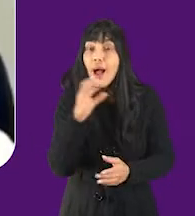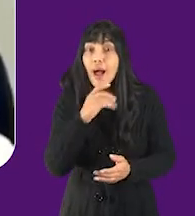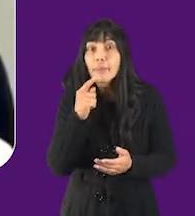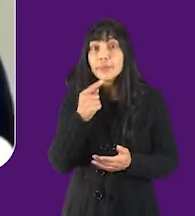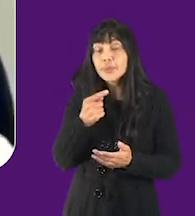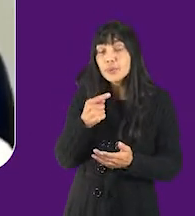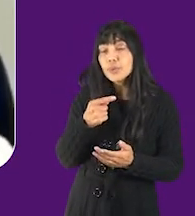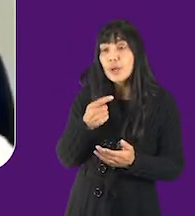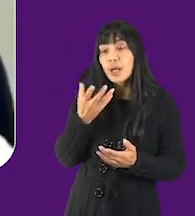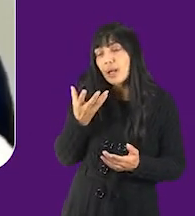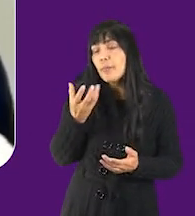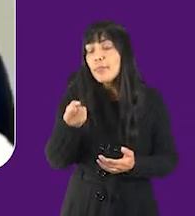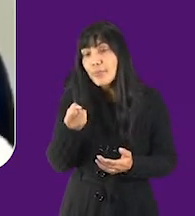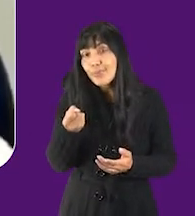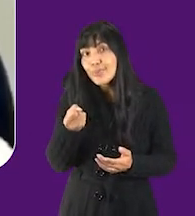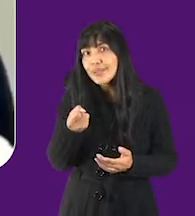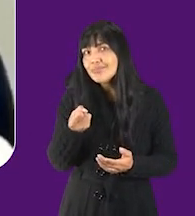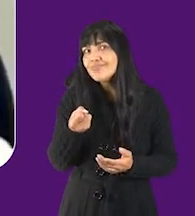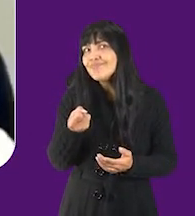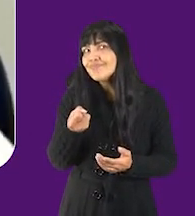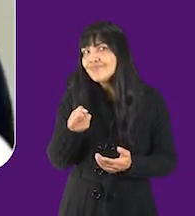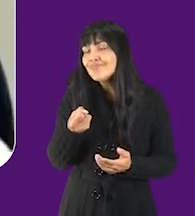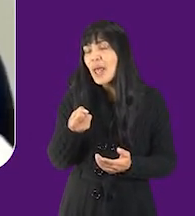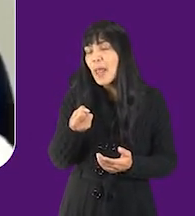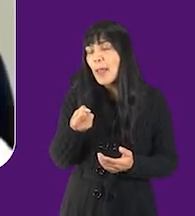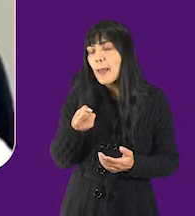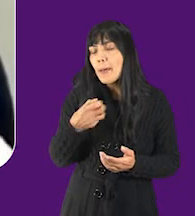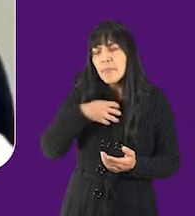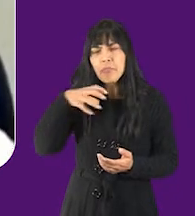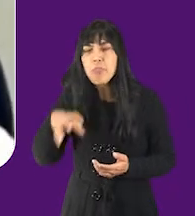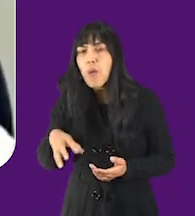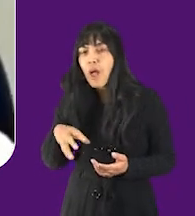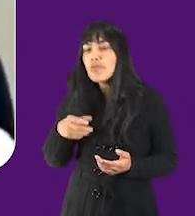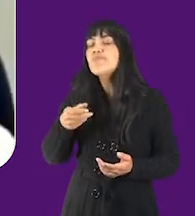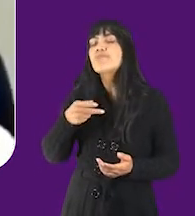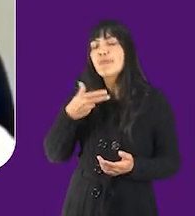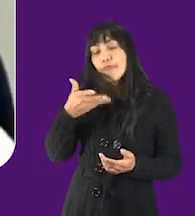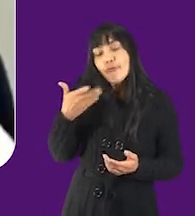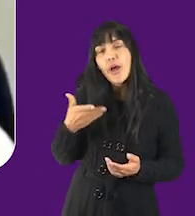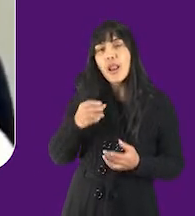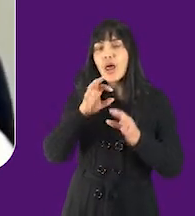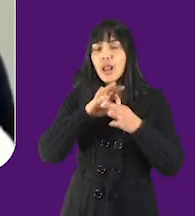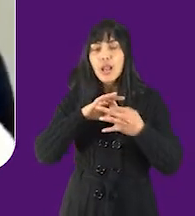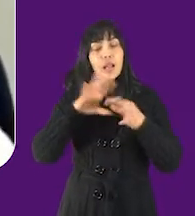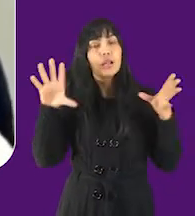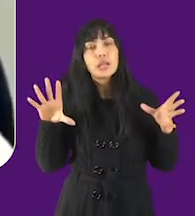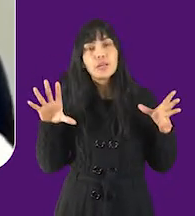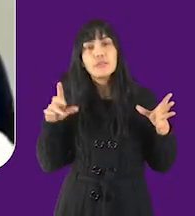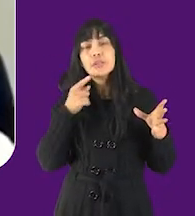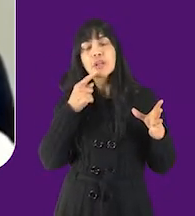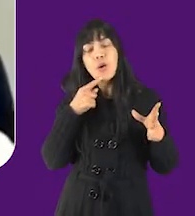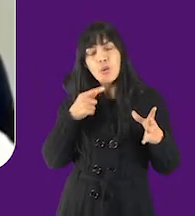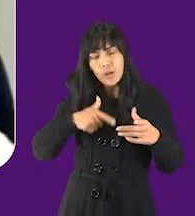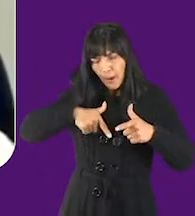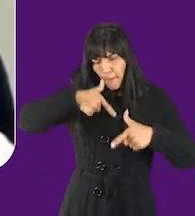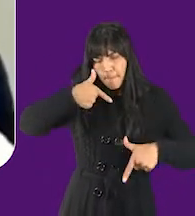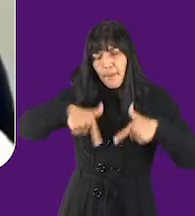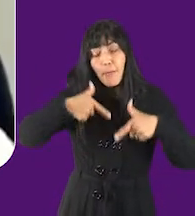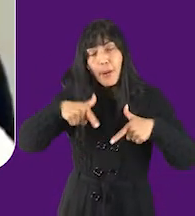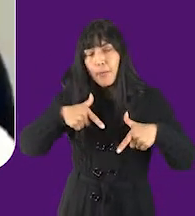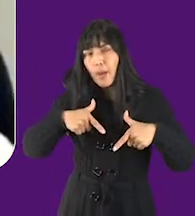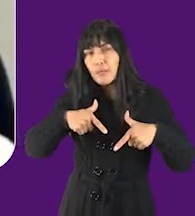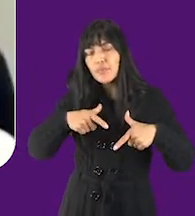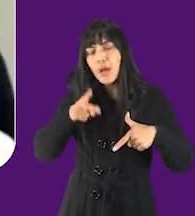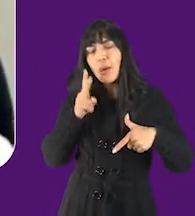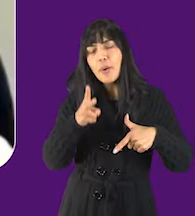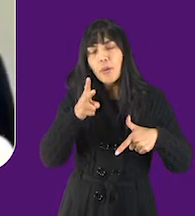tolerância para não conformidade e não qualidade ainda é a intolerância ainda maior. E nós demoramos quase 70 anos para construir uma reputação e não